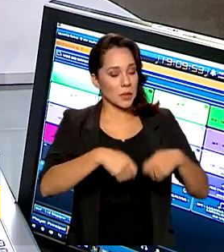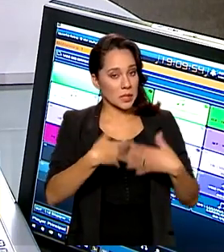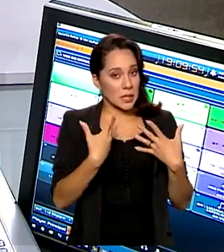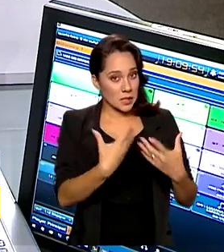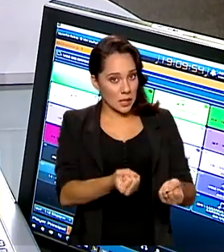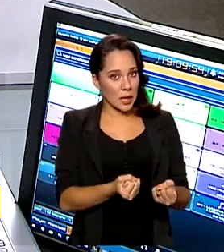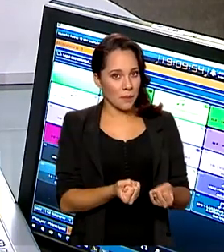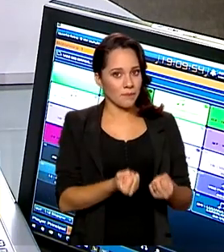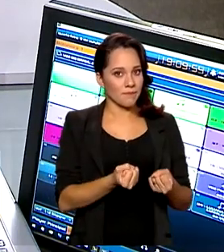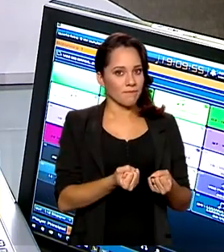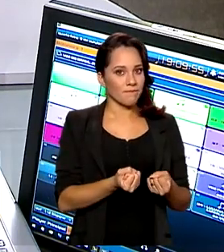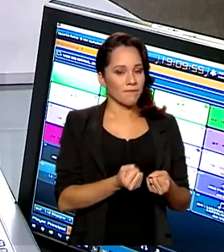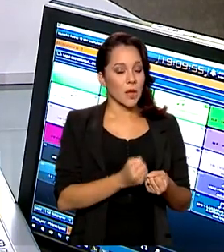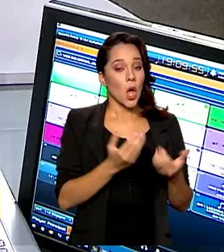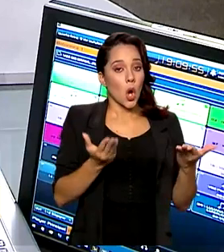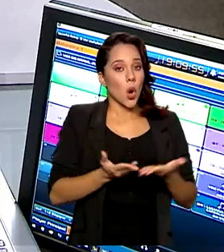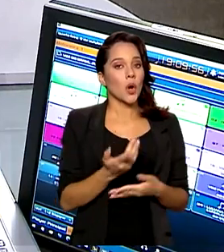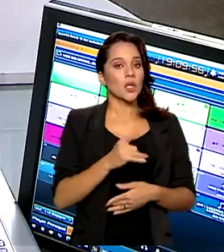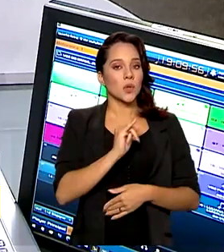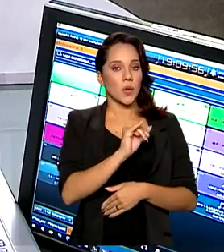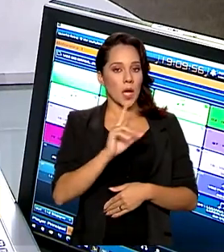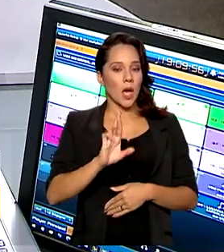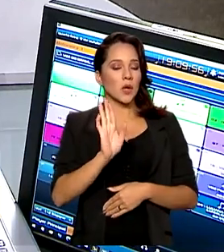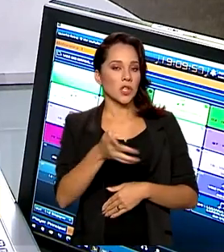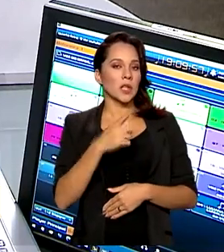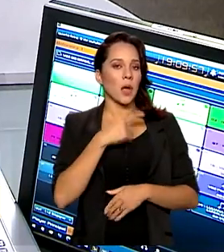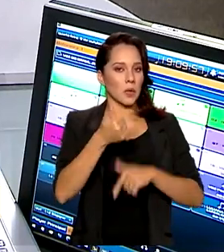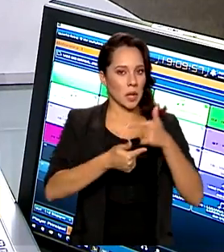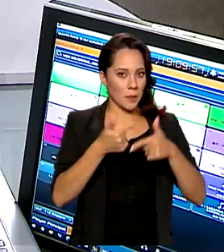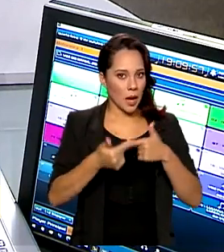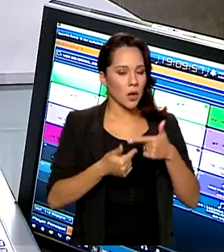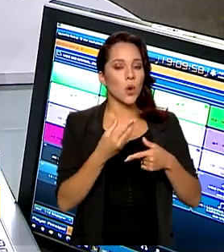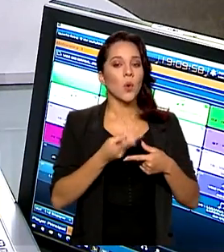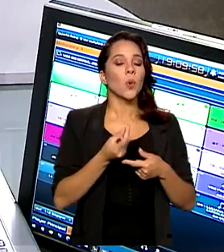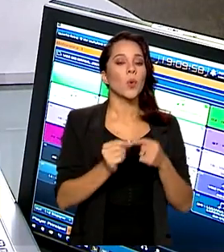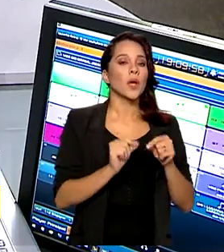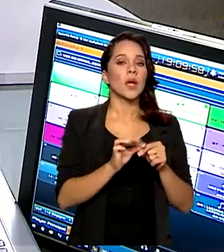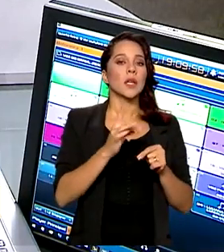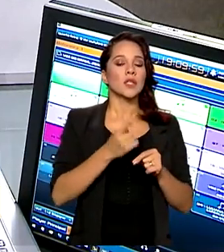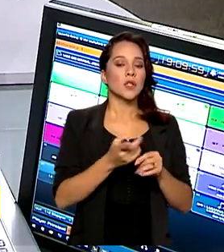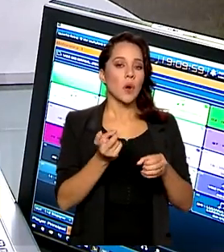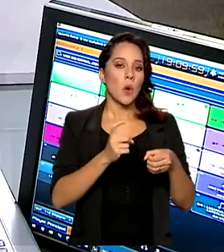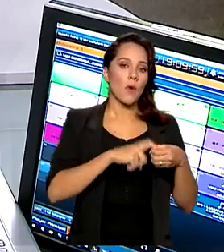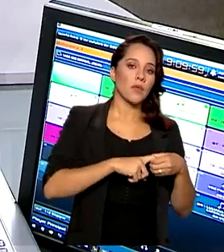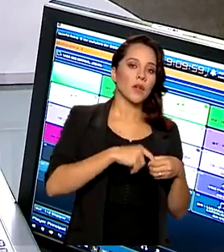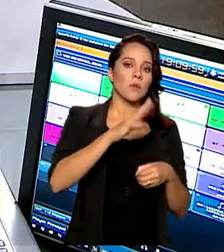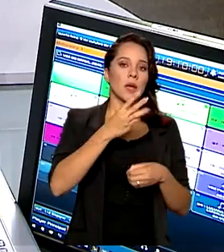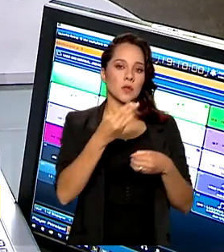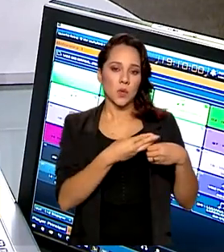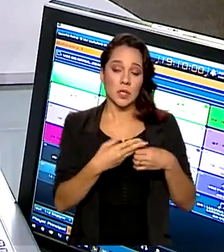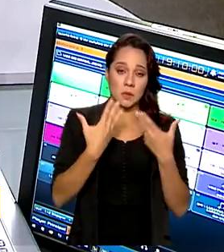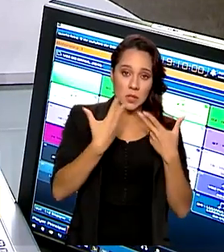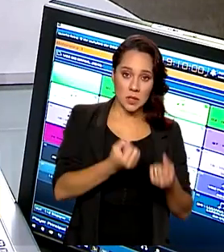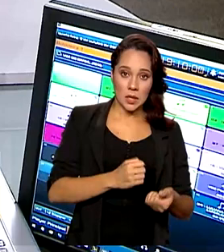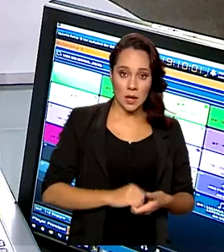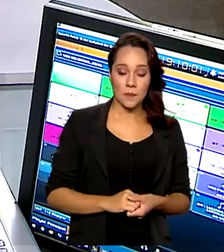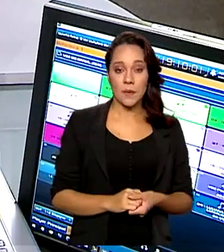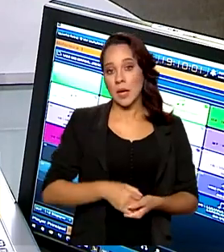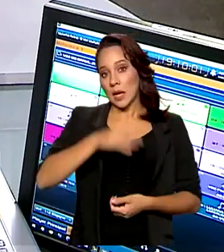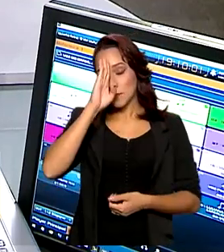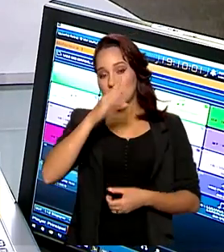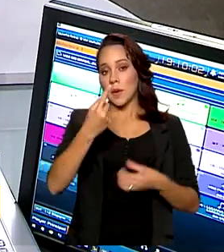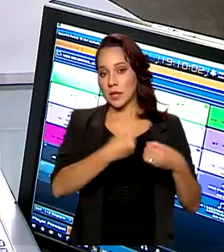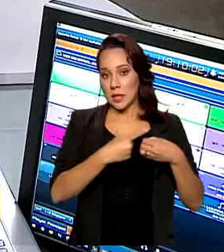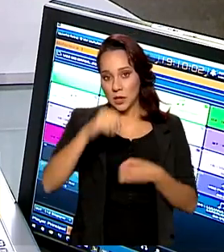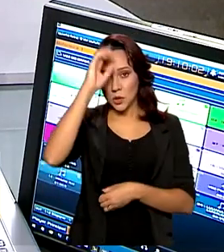adesão ao convênio. Hoje em dia, a Receita Federal está fazendo um trabalho de trazer para o convênio mais municípios. As principais